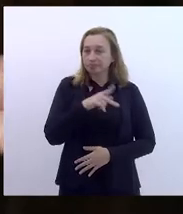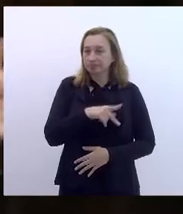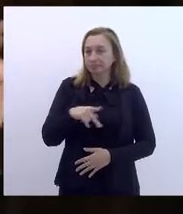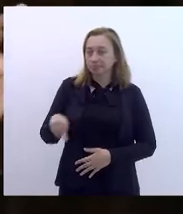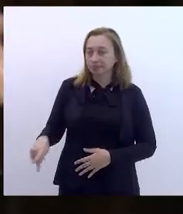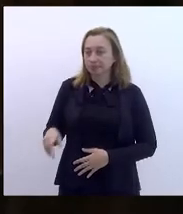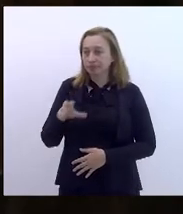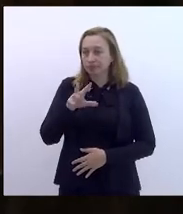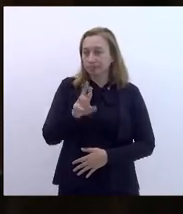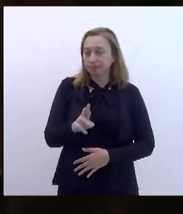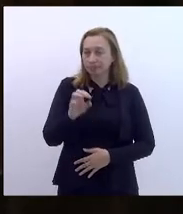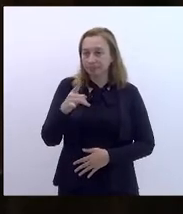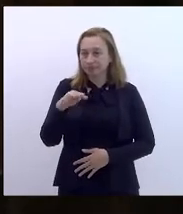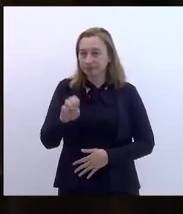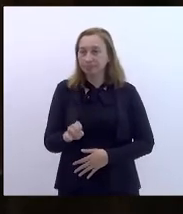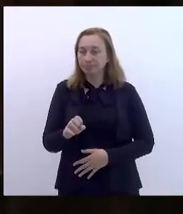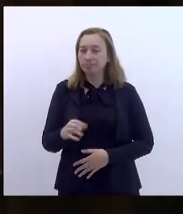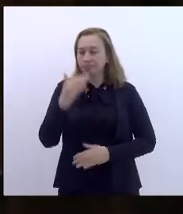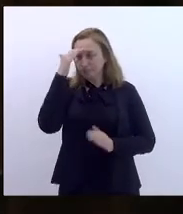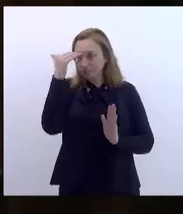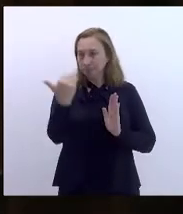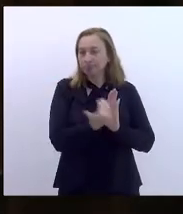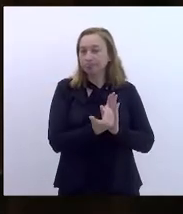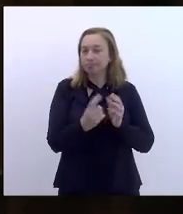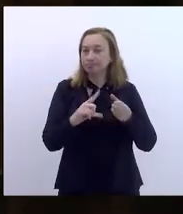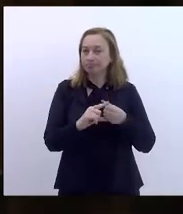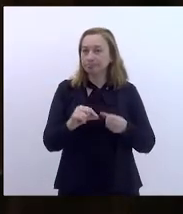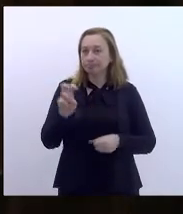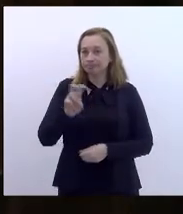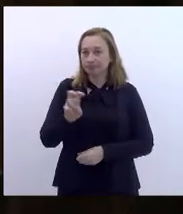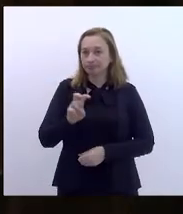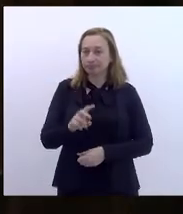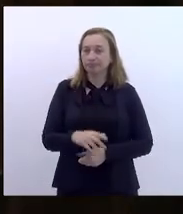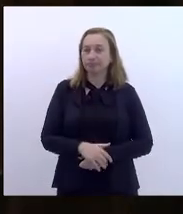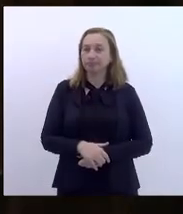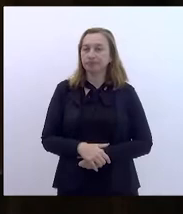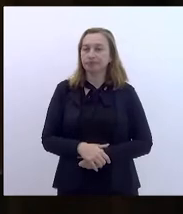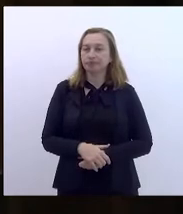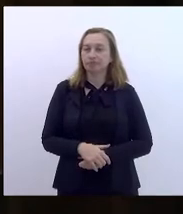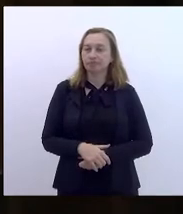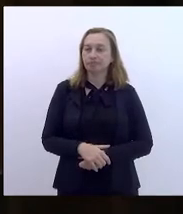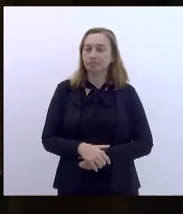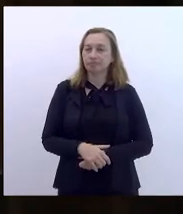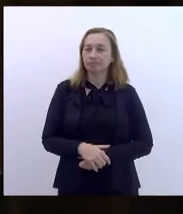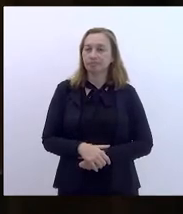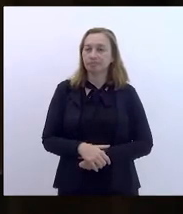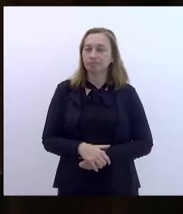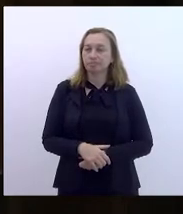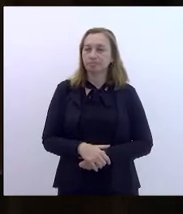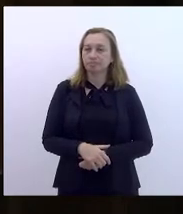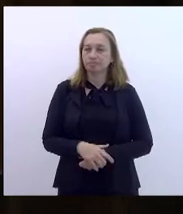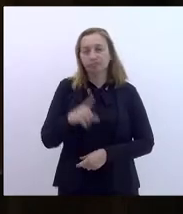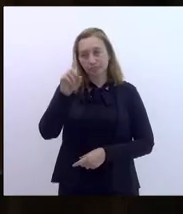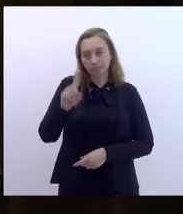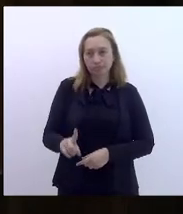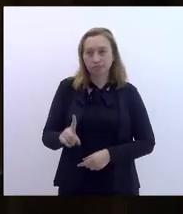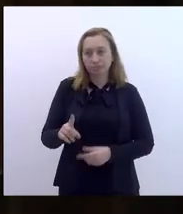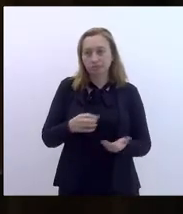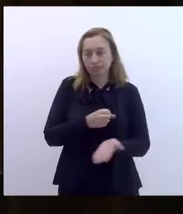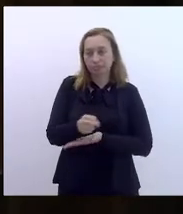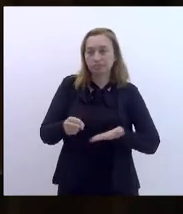cumpra-se o artigo quente pode ter lá o seu pode ter lá os direitos